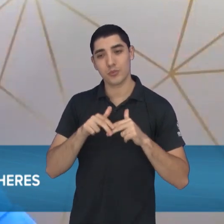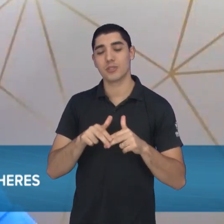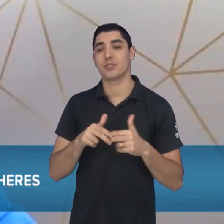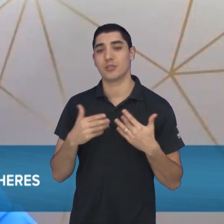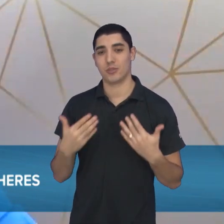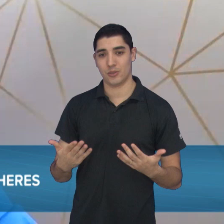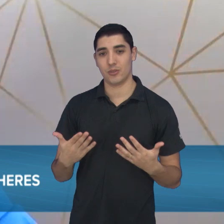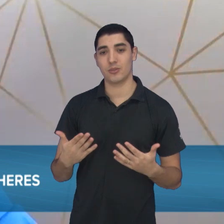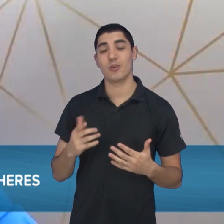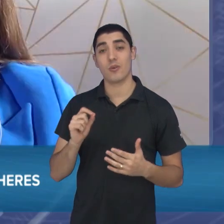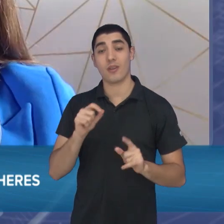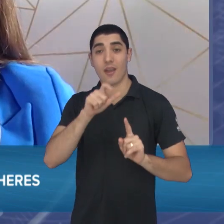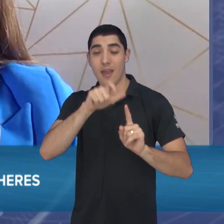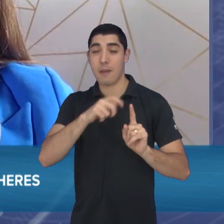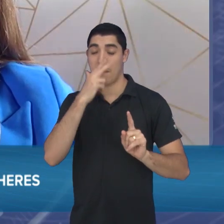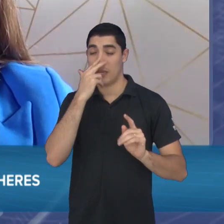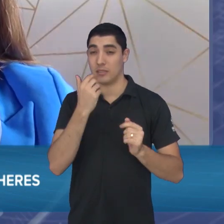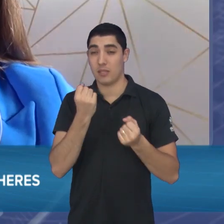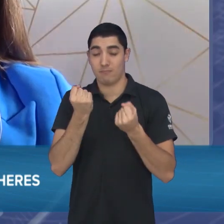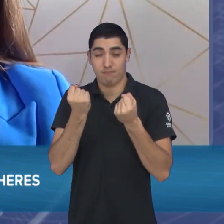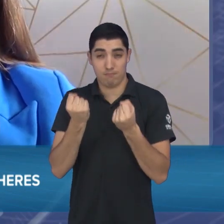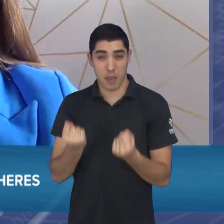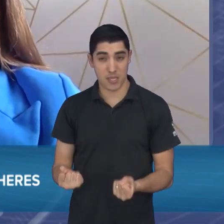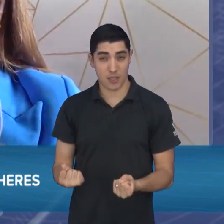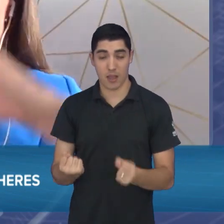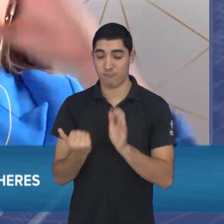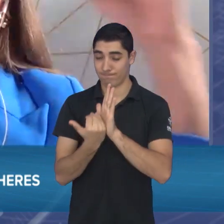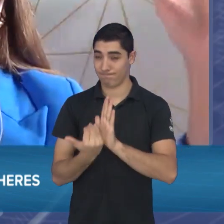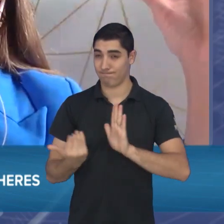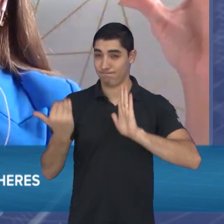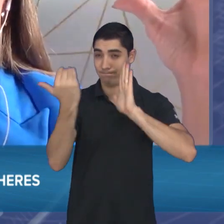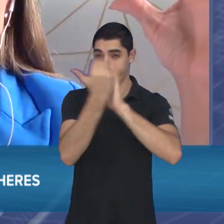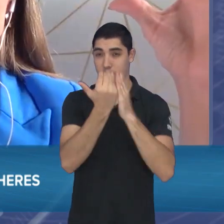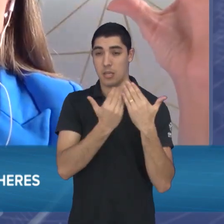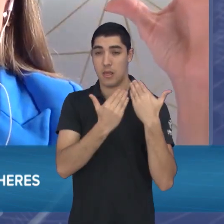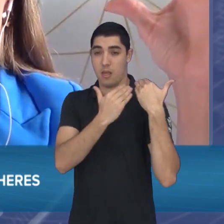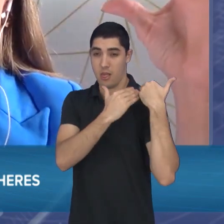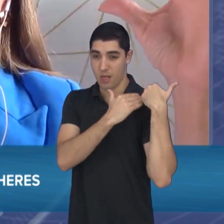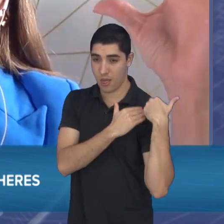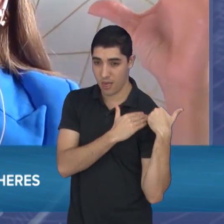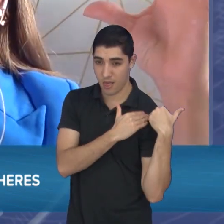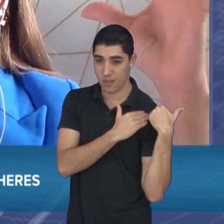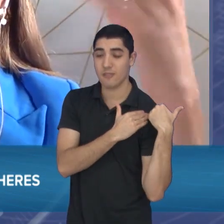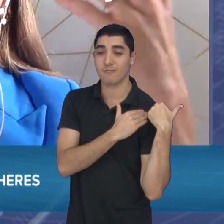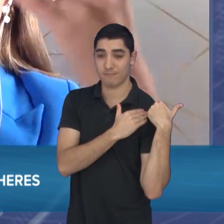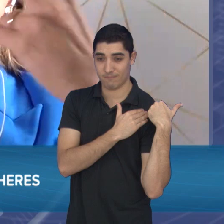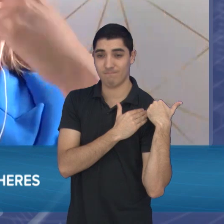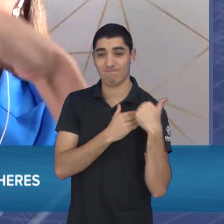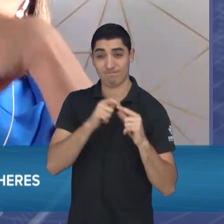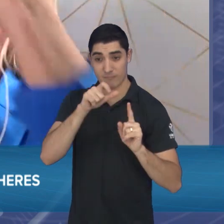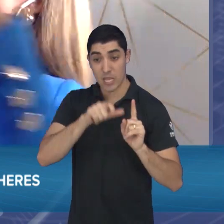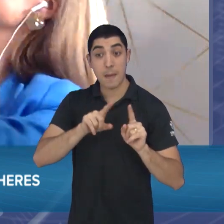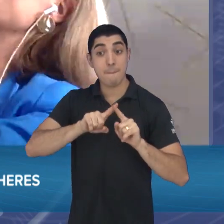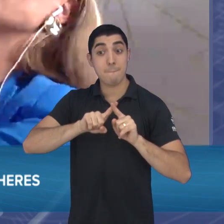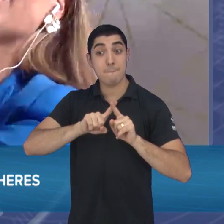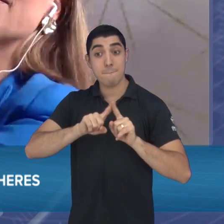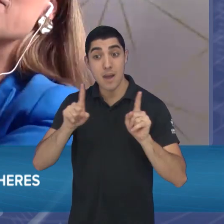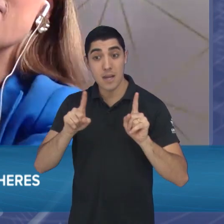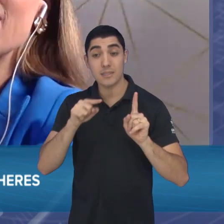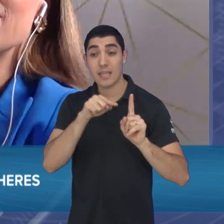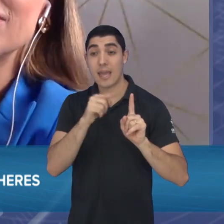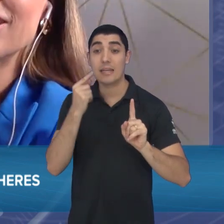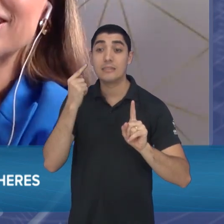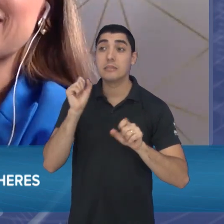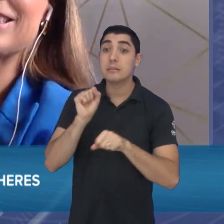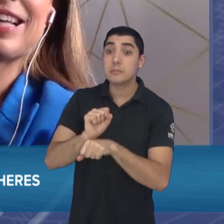da autorresponsabilidade, sabe? Ela está lá se matando, só que ela está esperando que